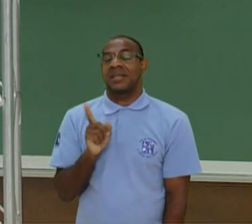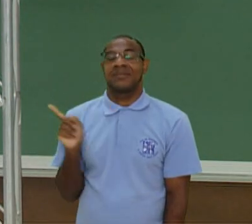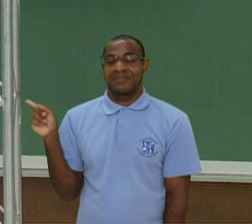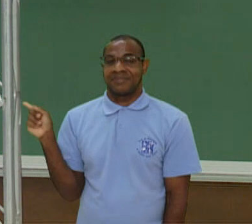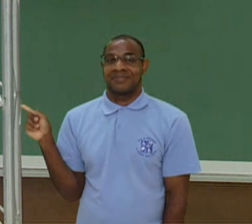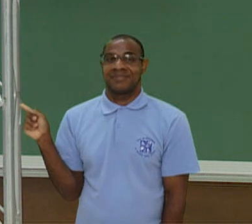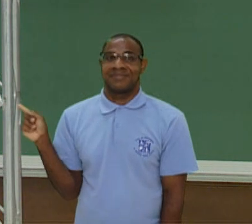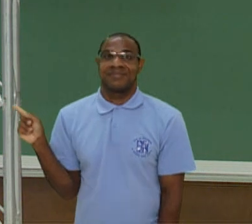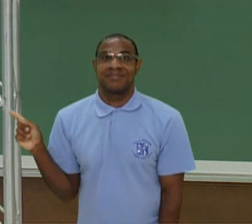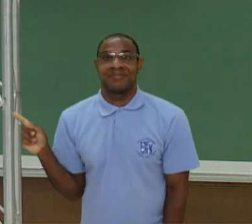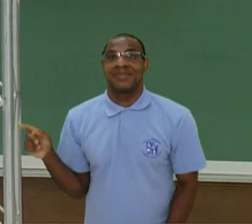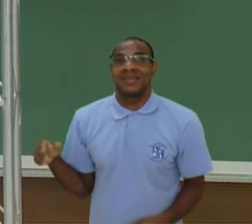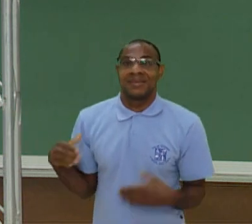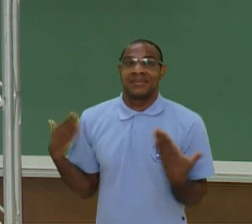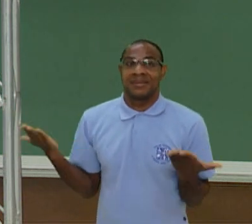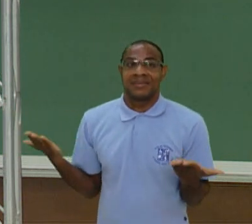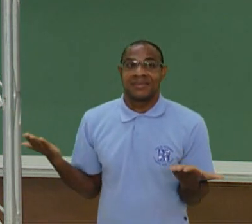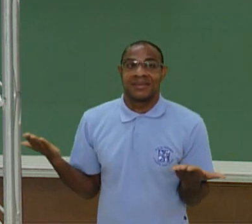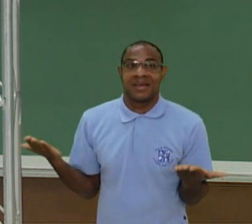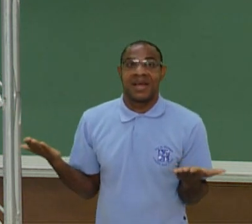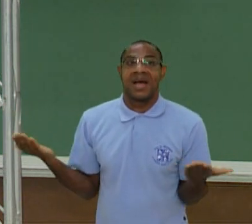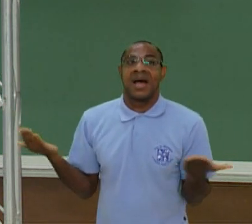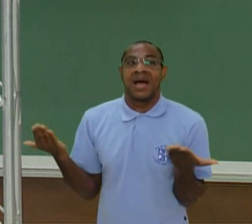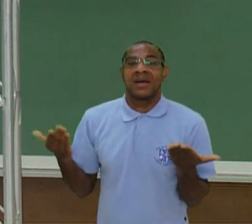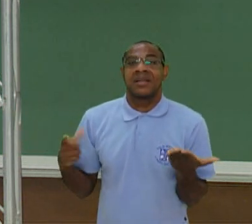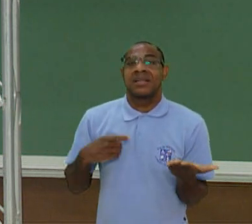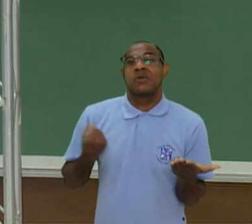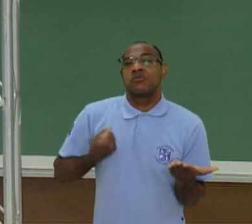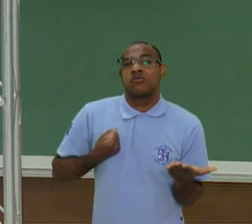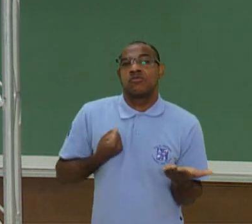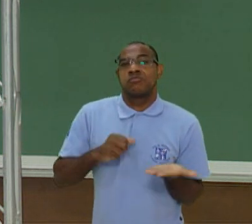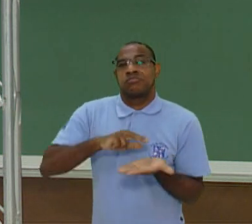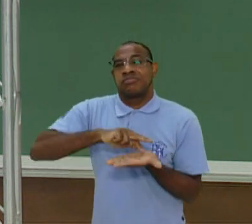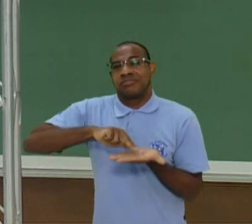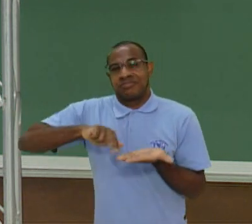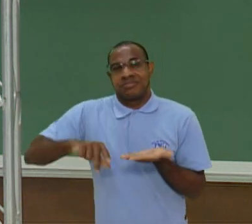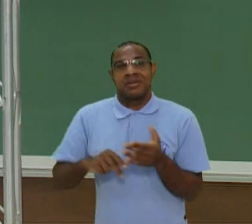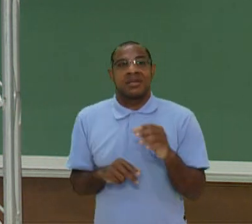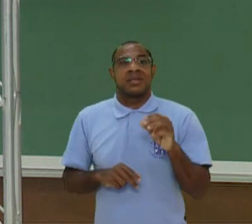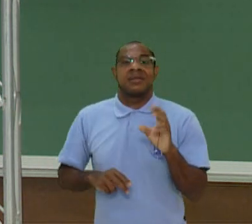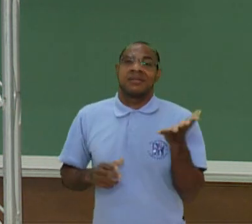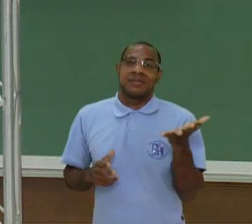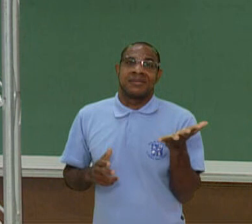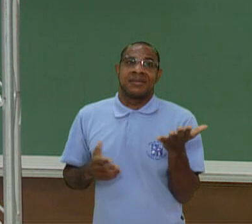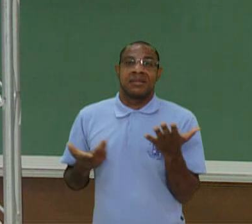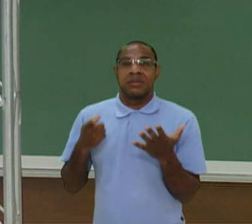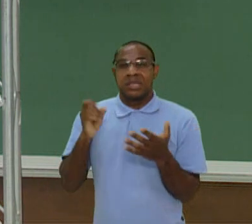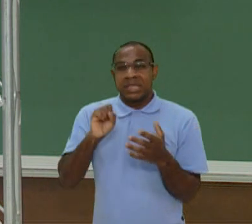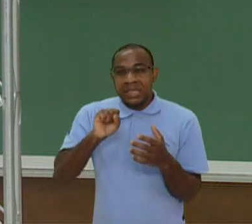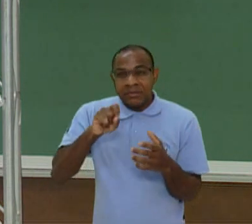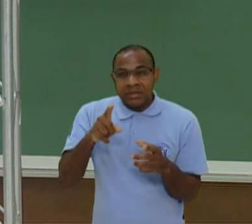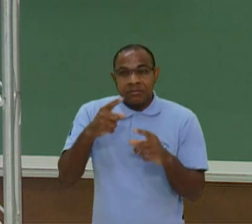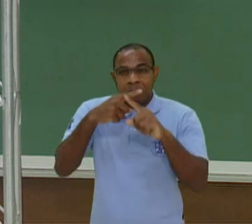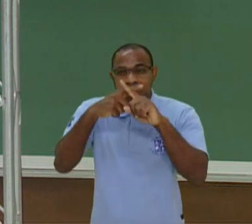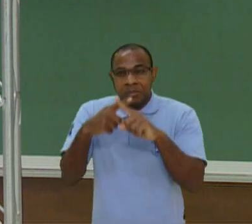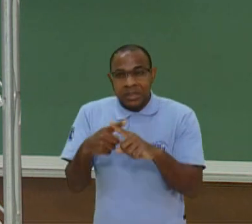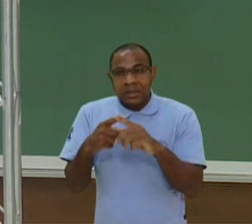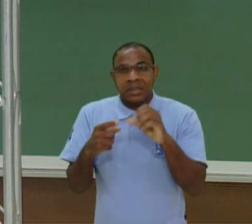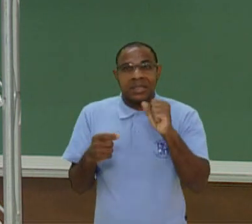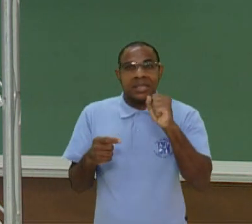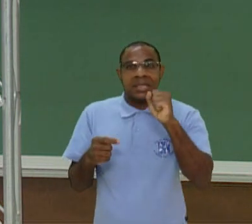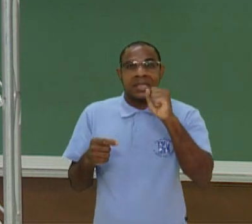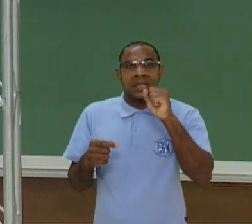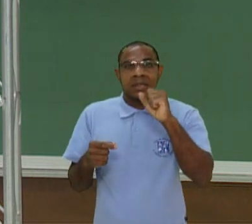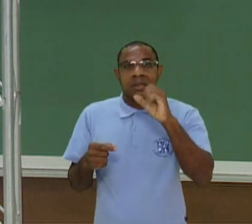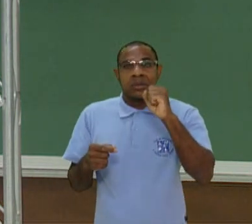produto dos seus módulos, e aí vem o produto dos seus cossenos e o produto dos seus senos. Mas se você for multiplicar cosseno, você vai